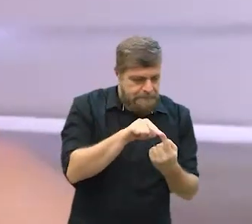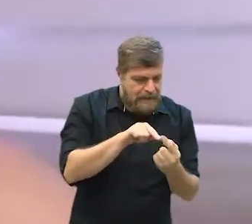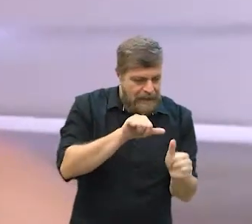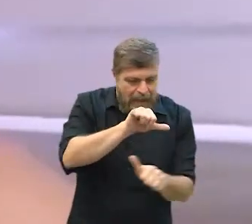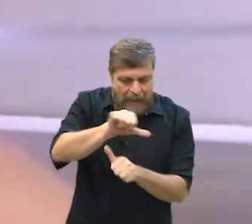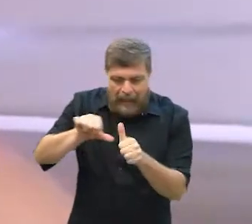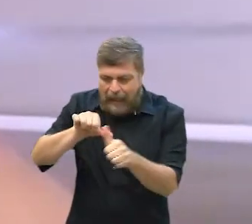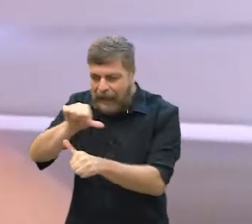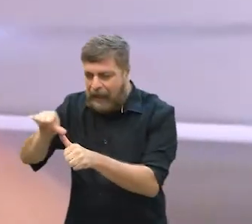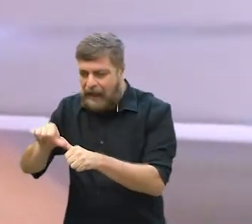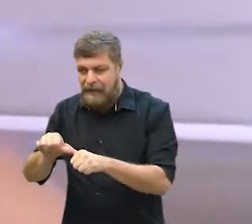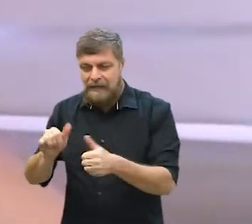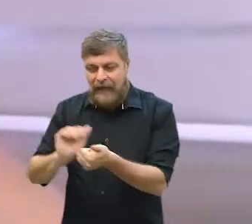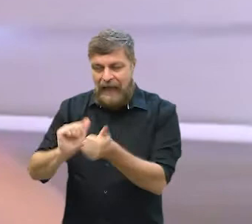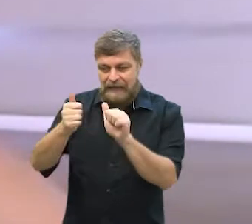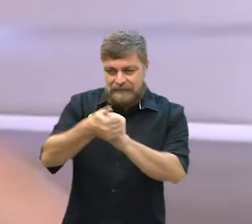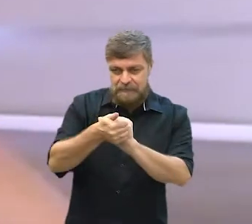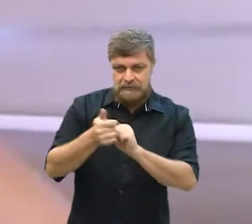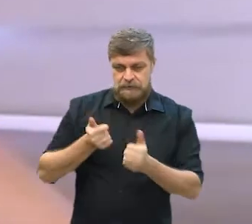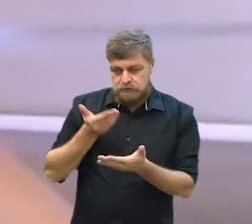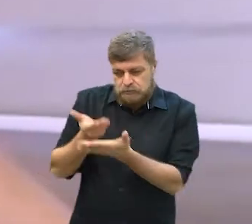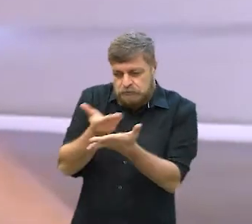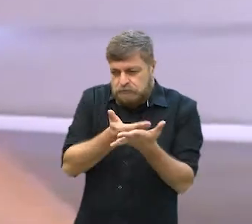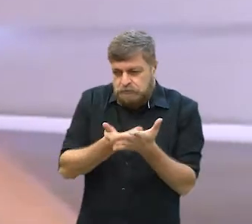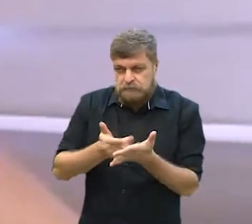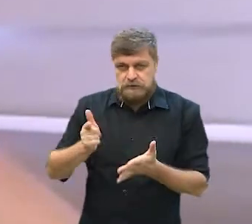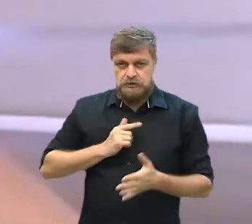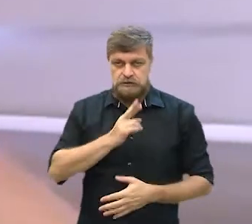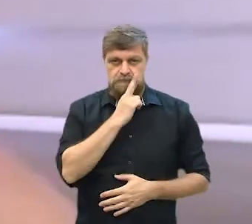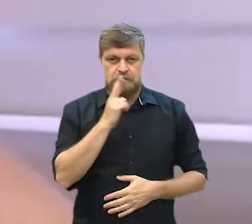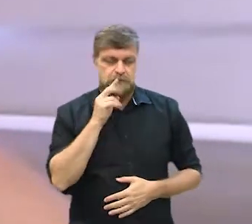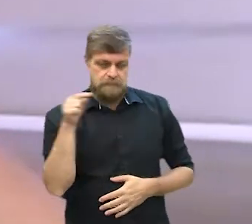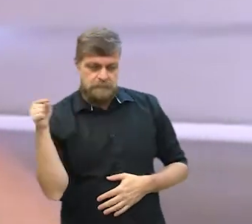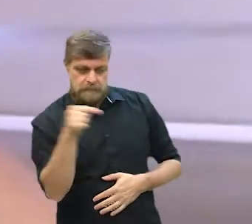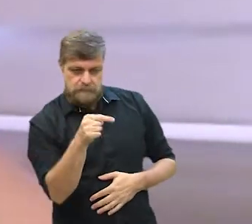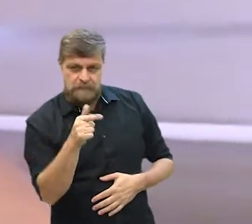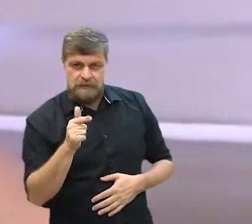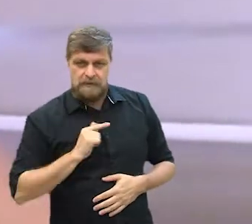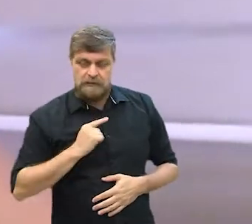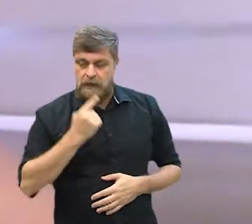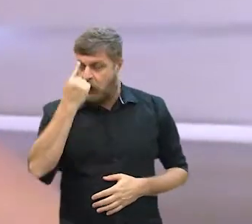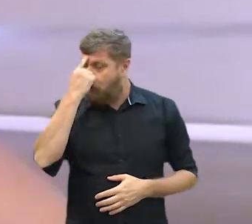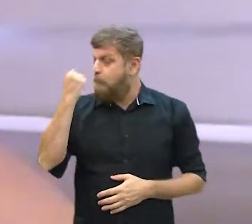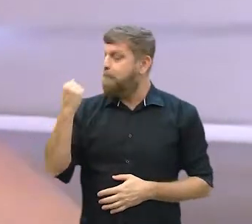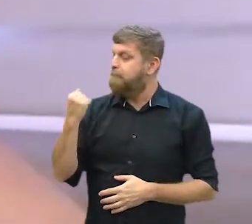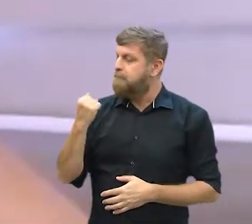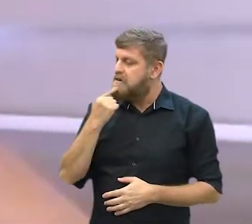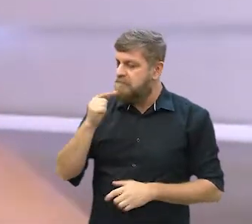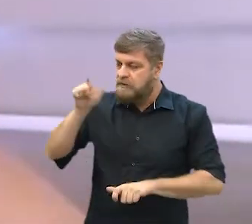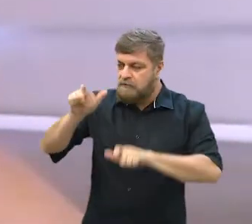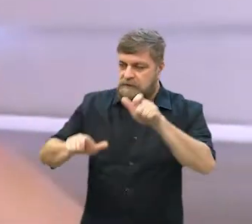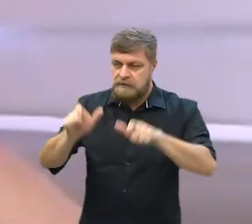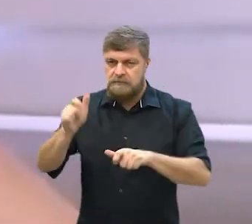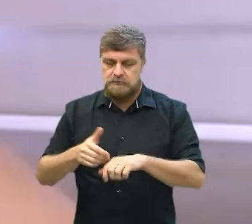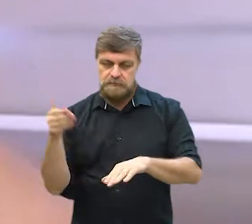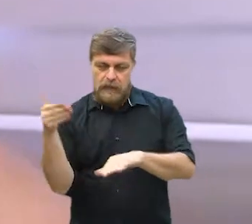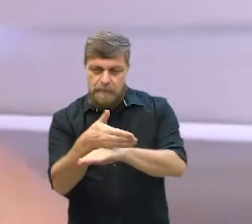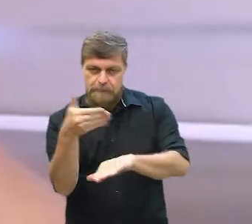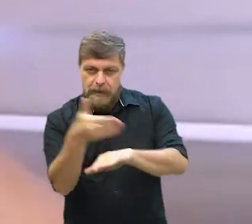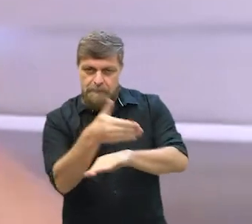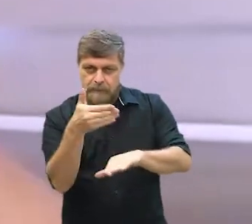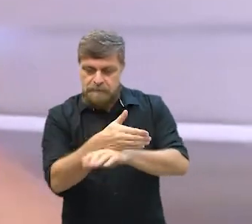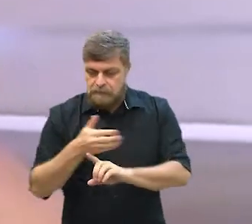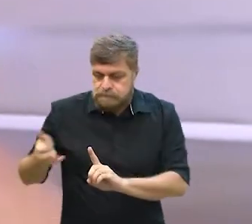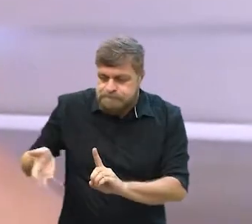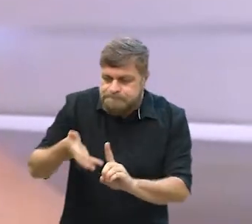o trabalho de inteligência, todo o estudo que nós tínhamos em determinado restaurante, o estudo de perfil de cliente que ia